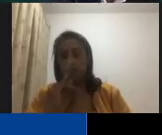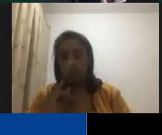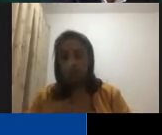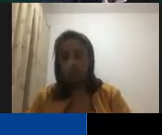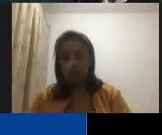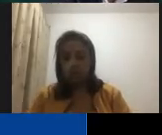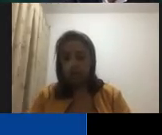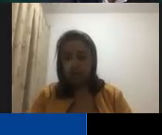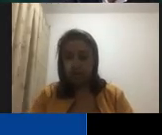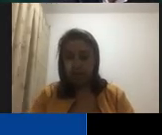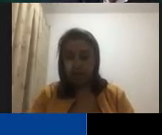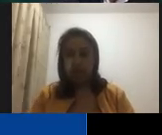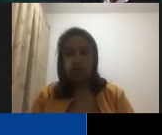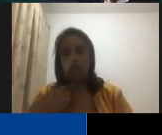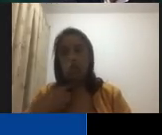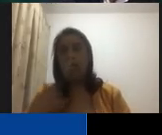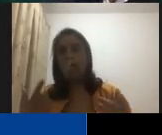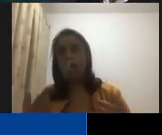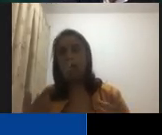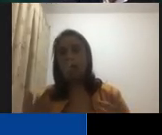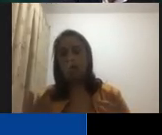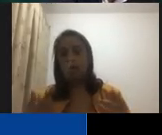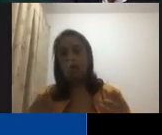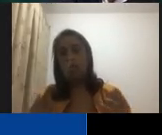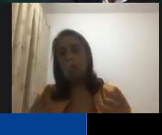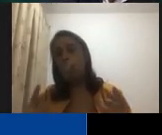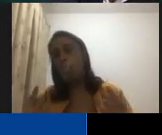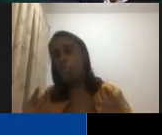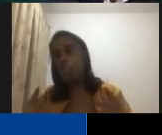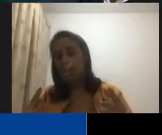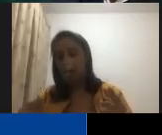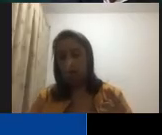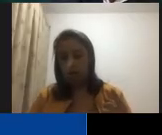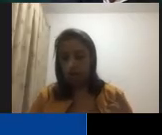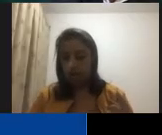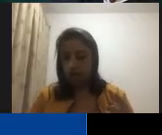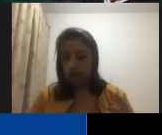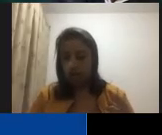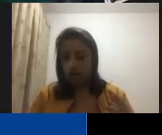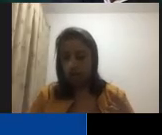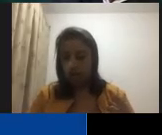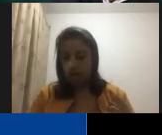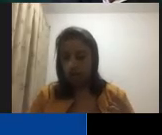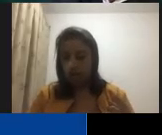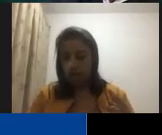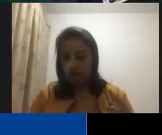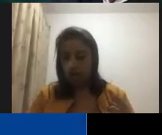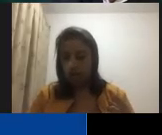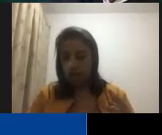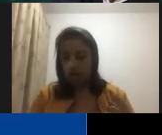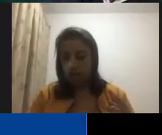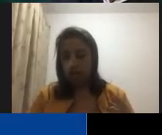trapézio, tá? Então, ele inclina para o mesmo lado, mas ele roda para o lado oposto, certo? Então, é uma ação importante